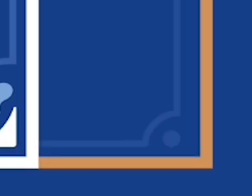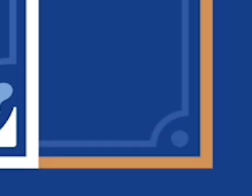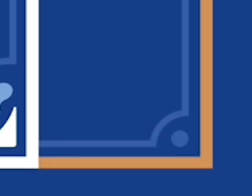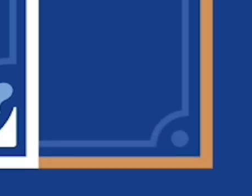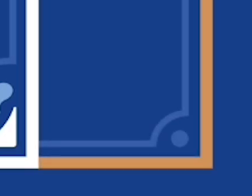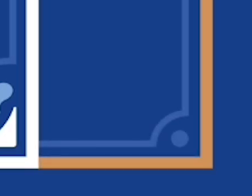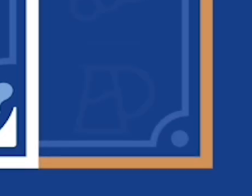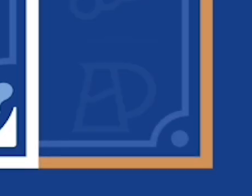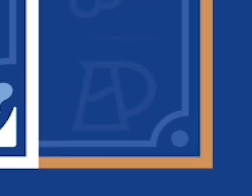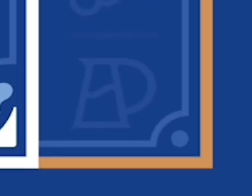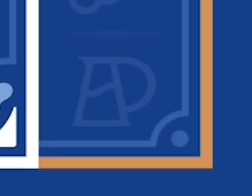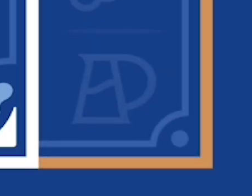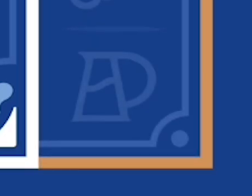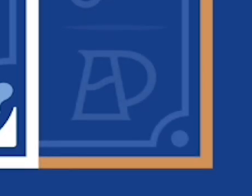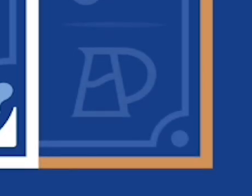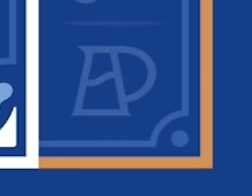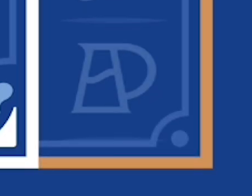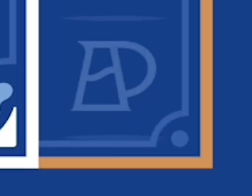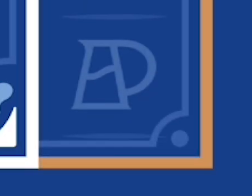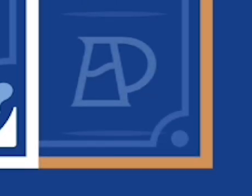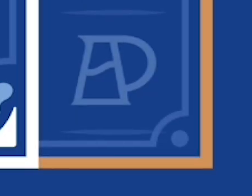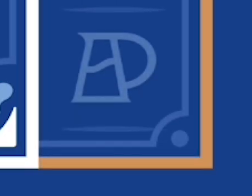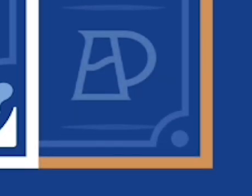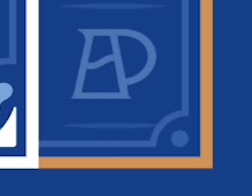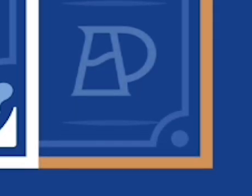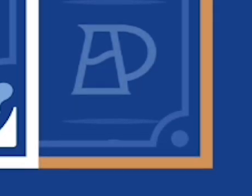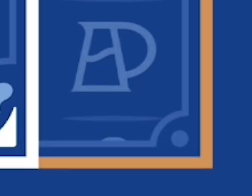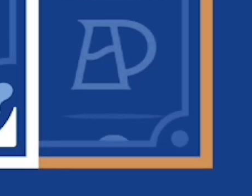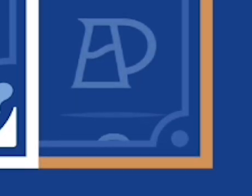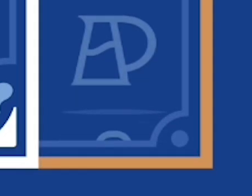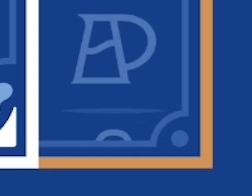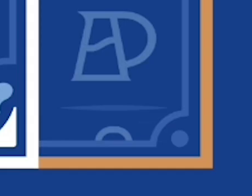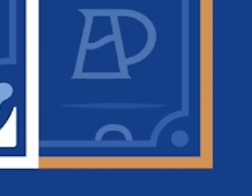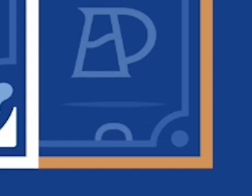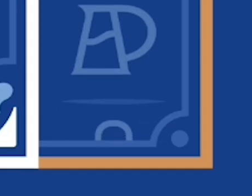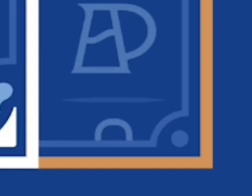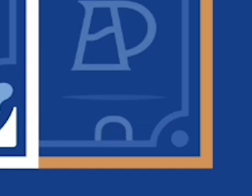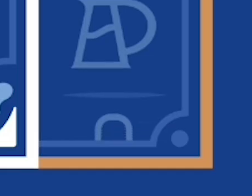Estamos de volta. E aí? Bora prosear?